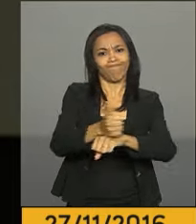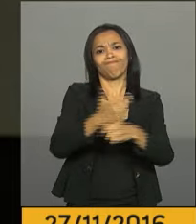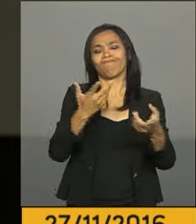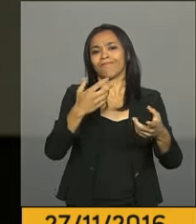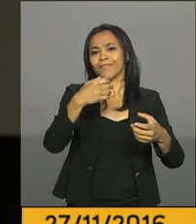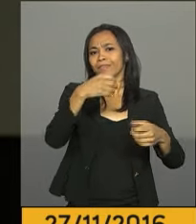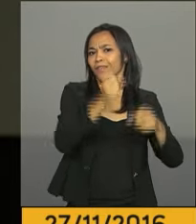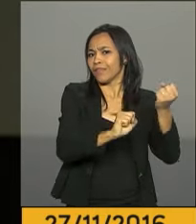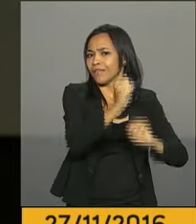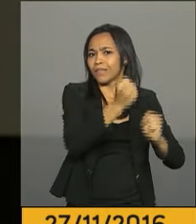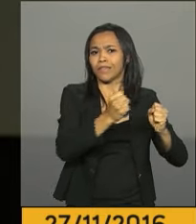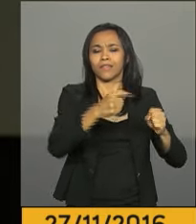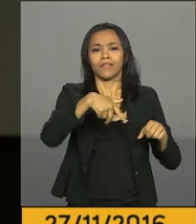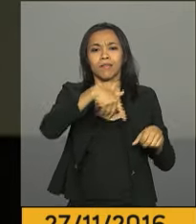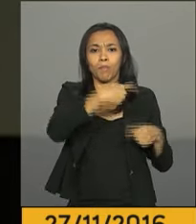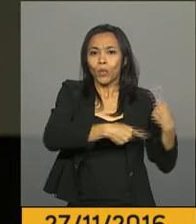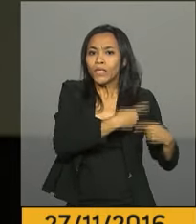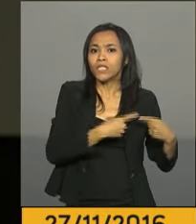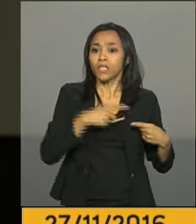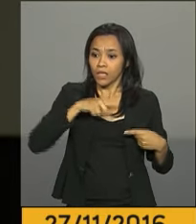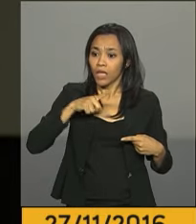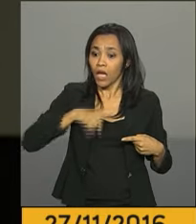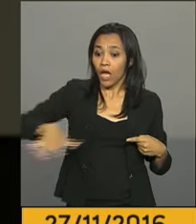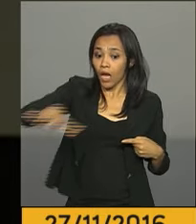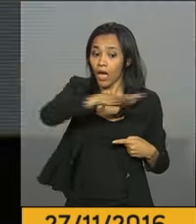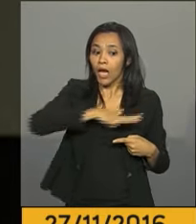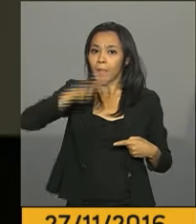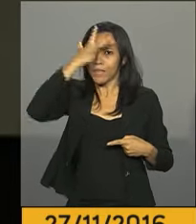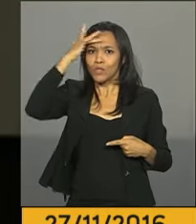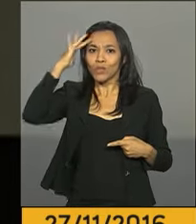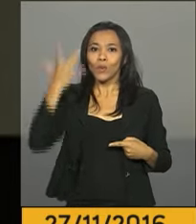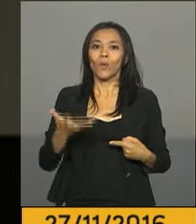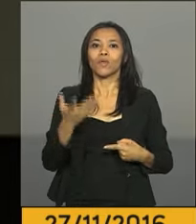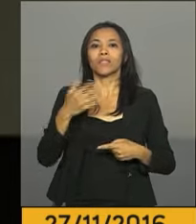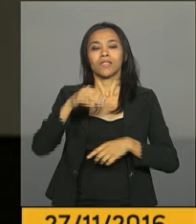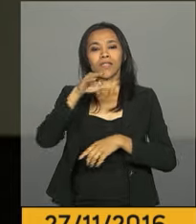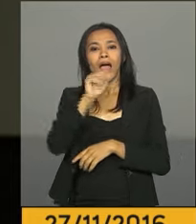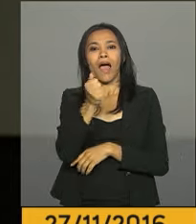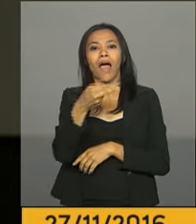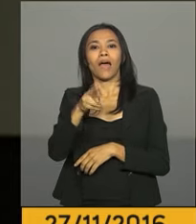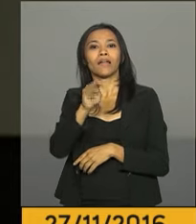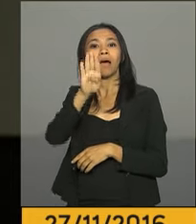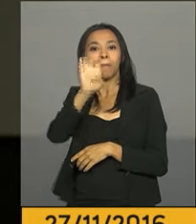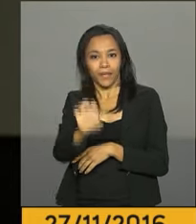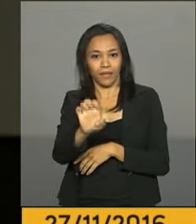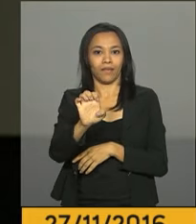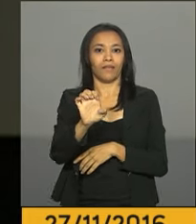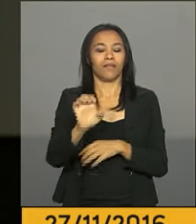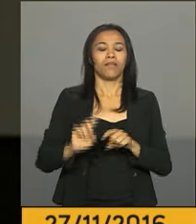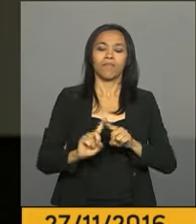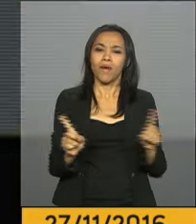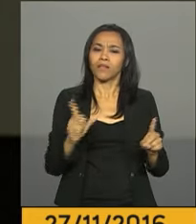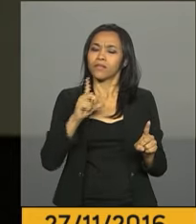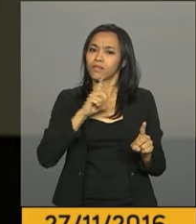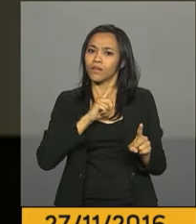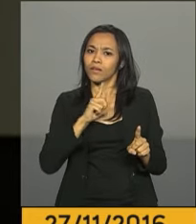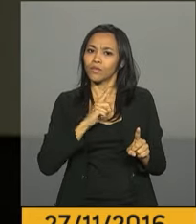tenha pessoas da comunidade árabe, que tem aquele sentimento poético libanês, mas tem um